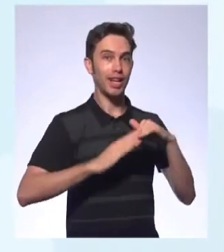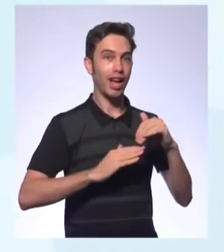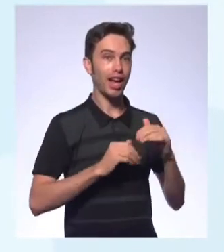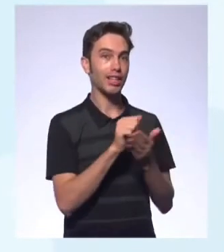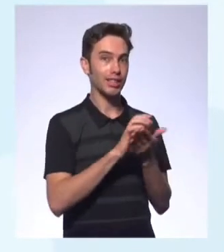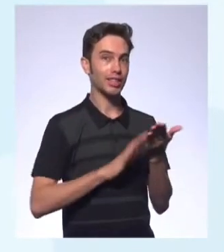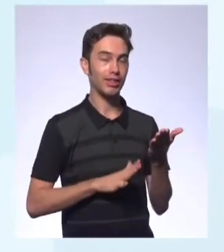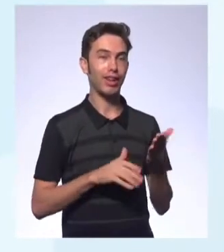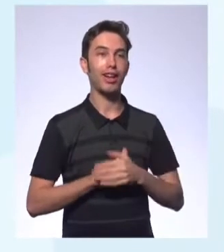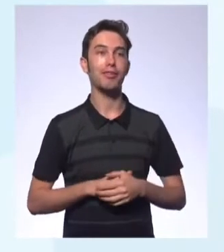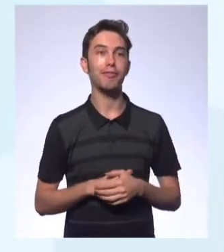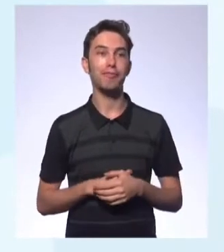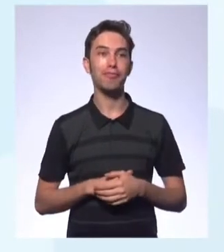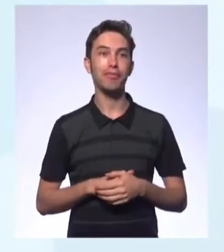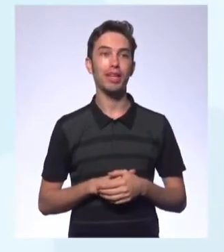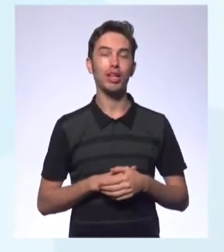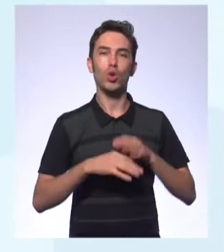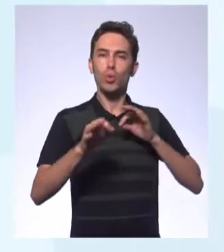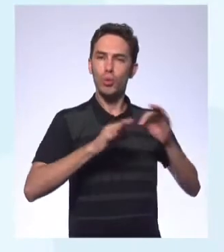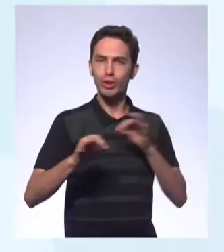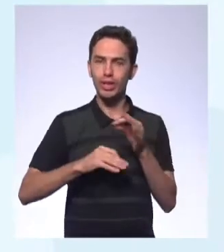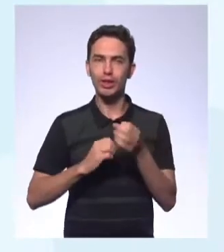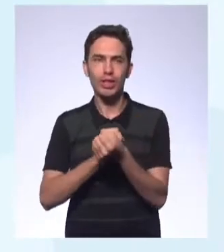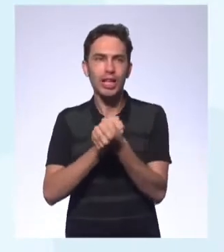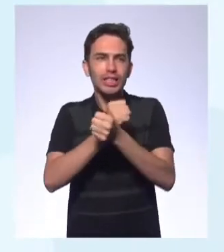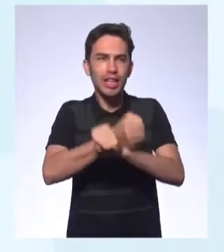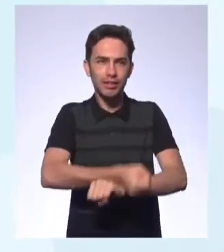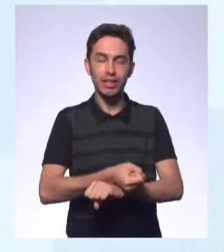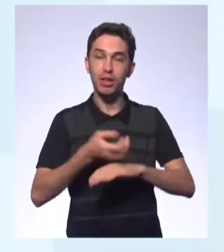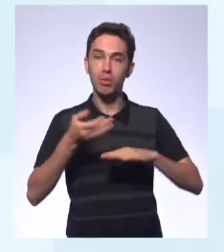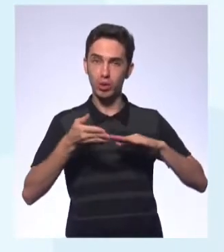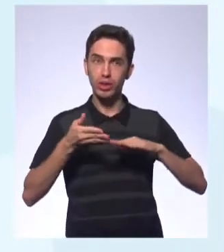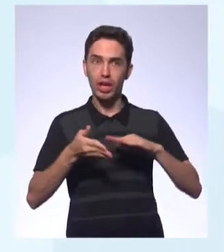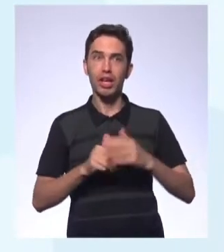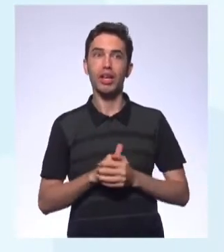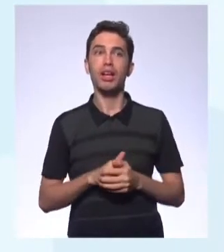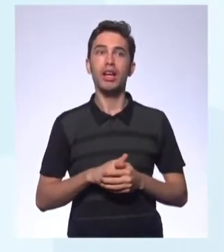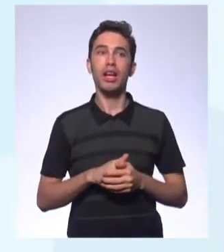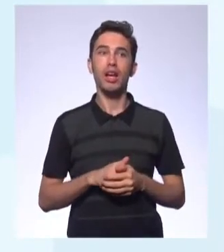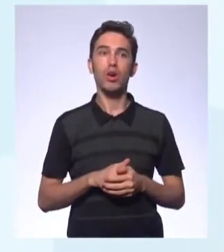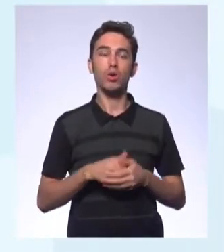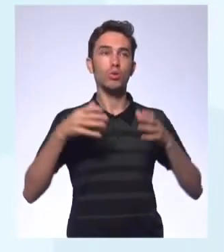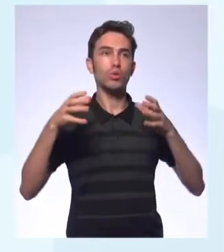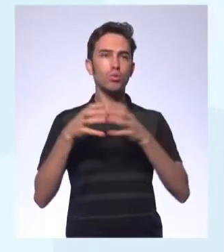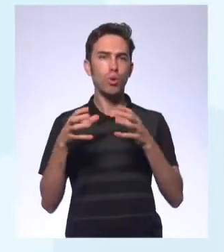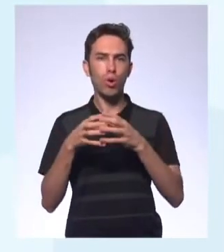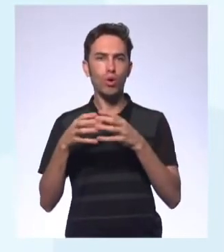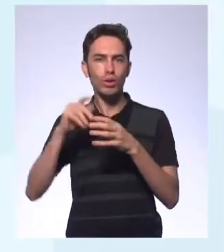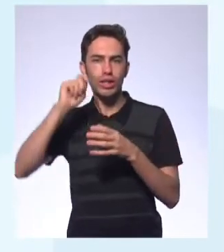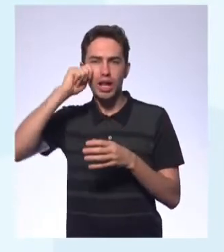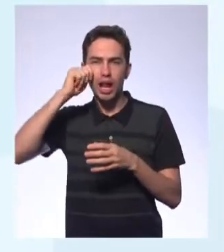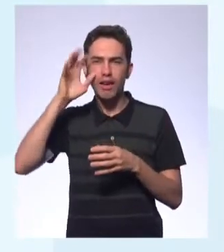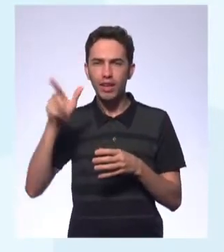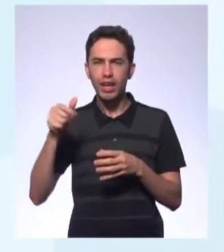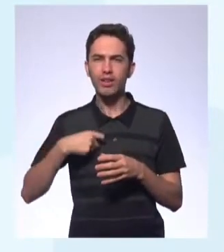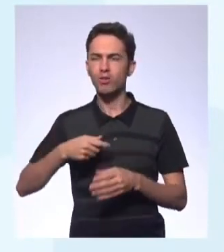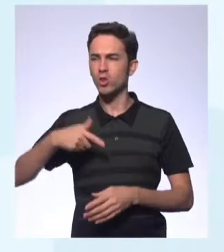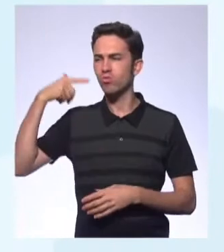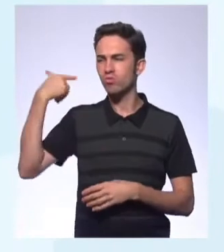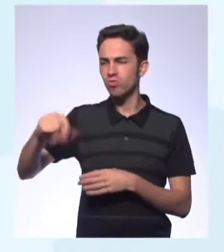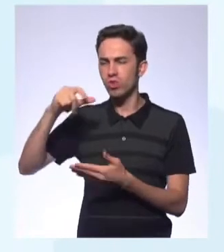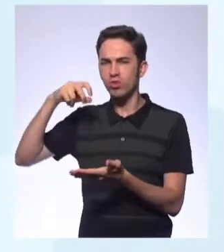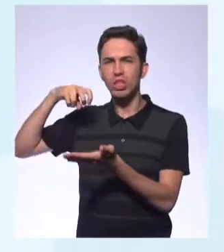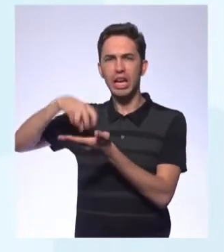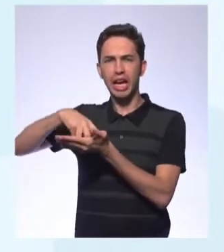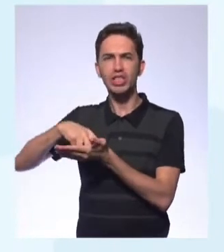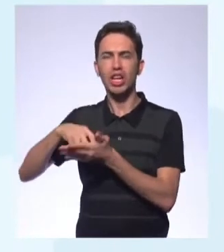Então, no processo da escravidão moderna, os povos africanos foram duramente castigados ao